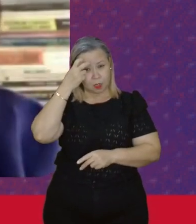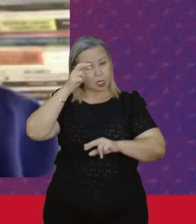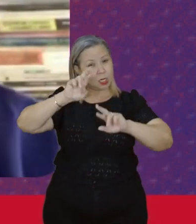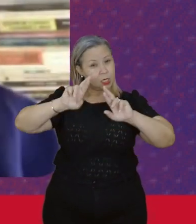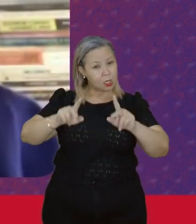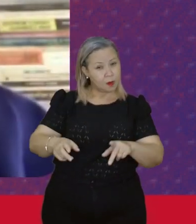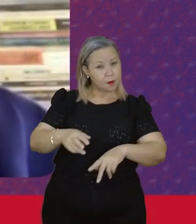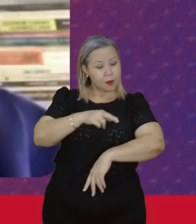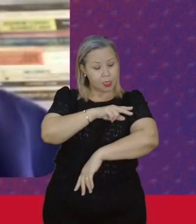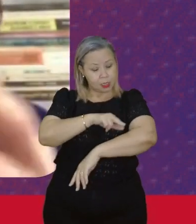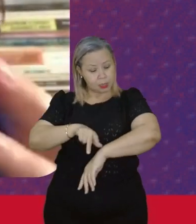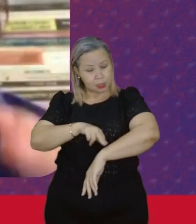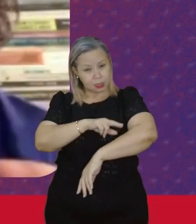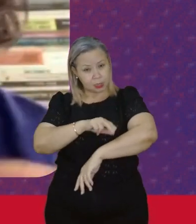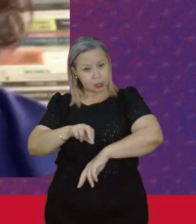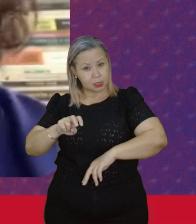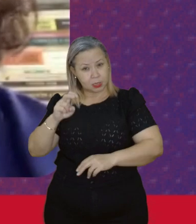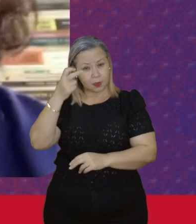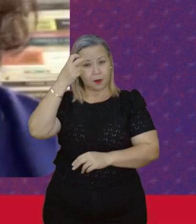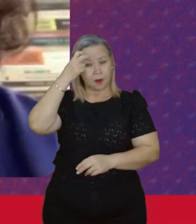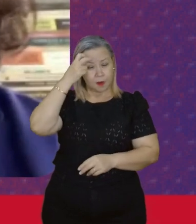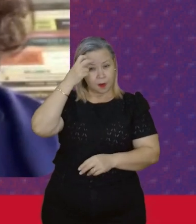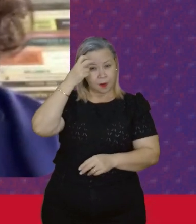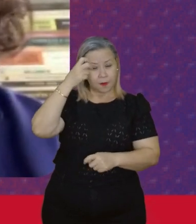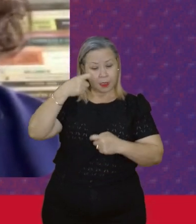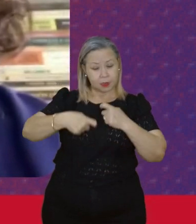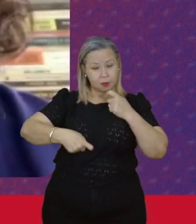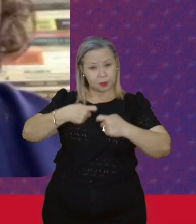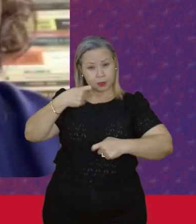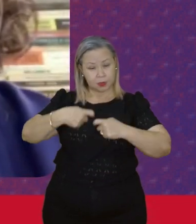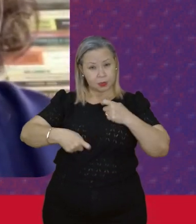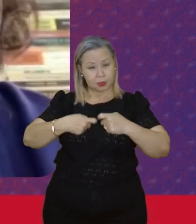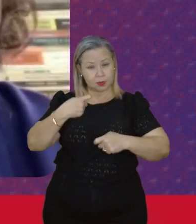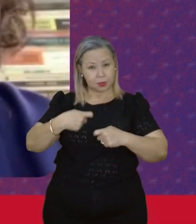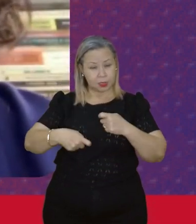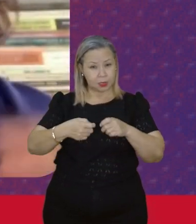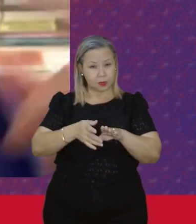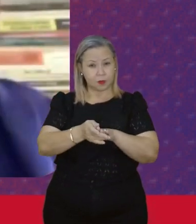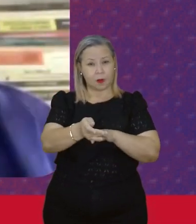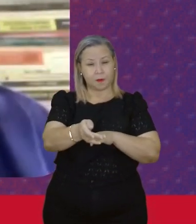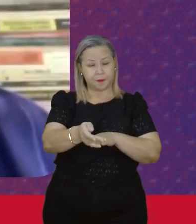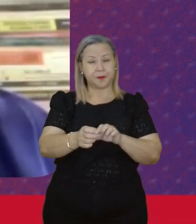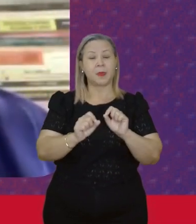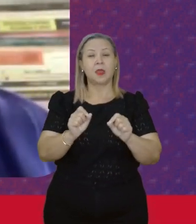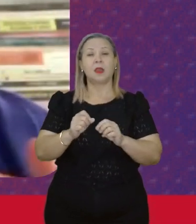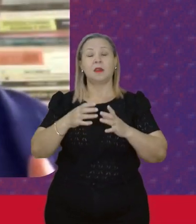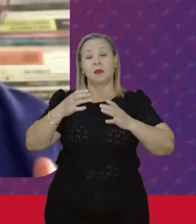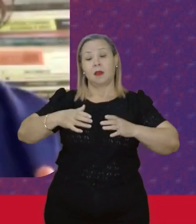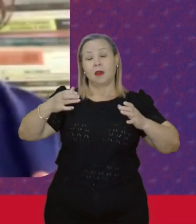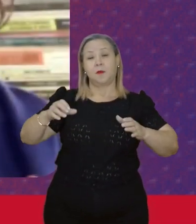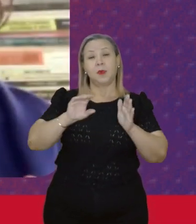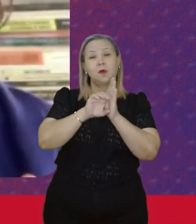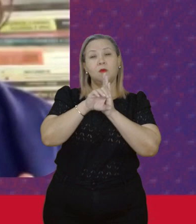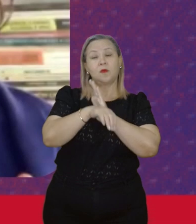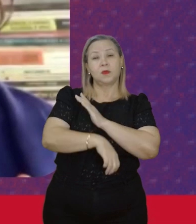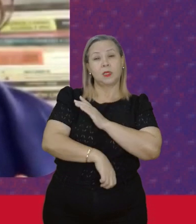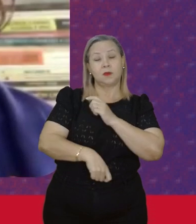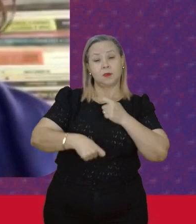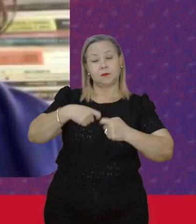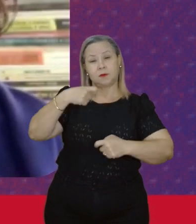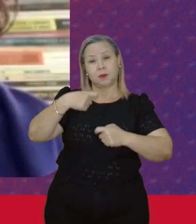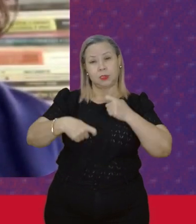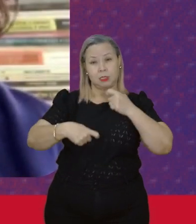diferenças raciais, diferenças de orientação sexual, e amplia o conceito de sexualidade,